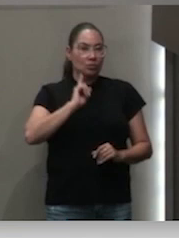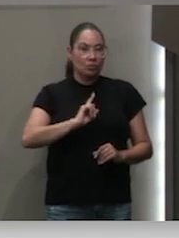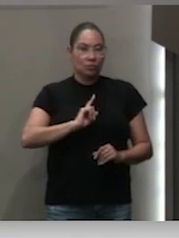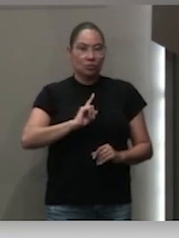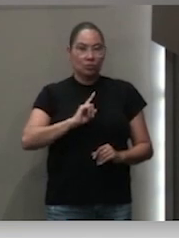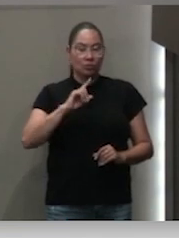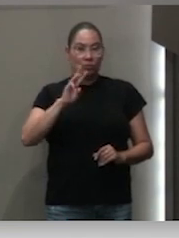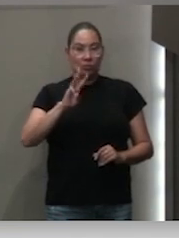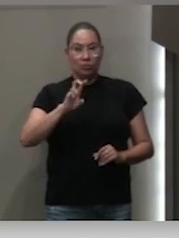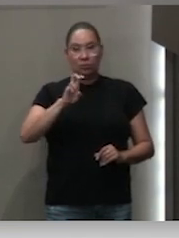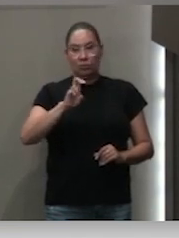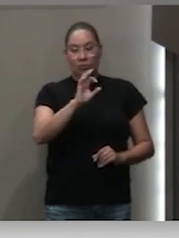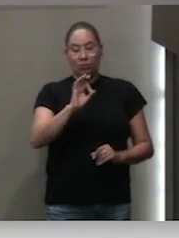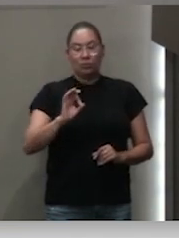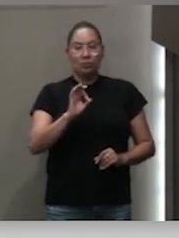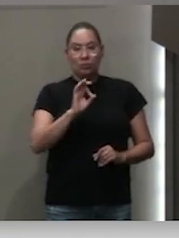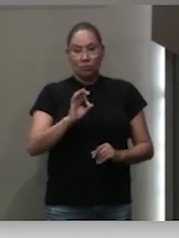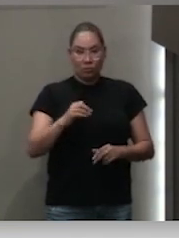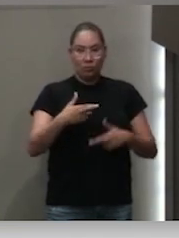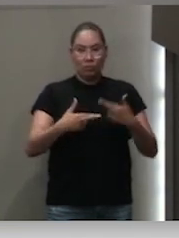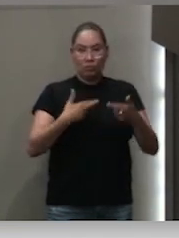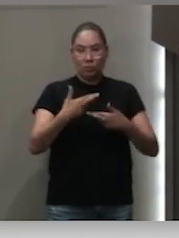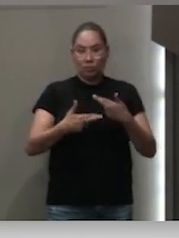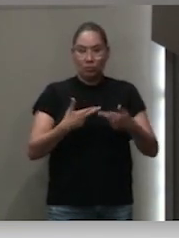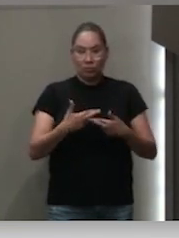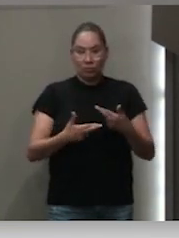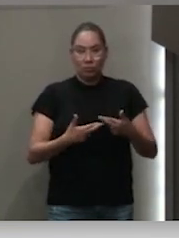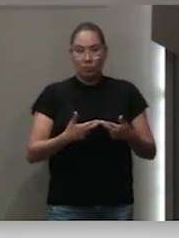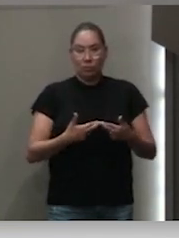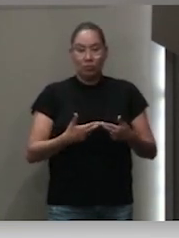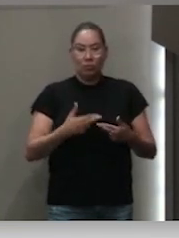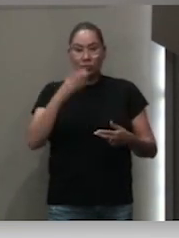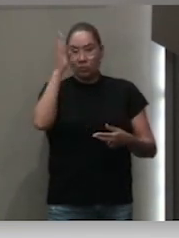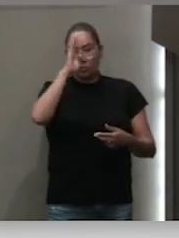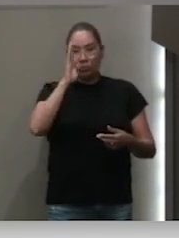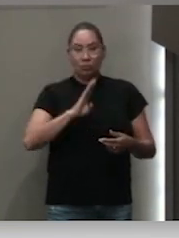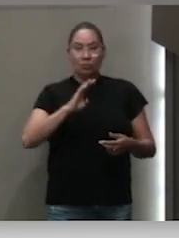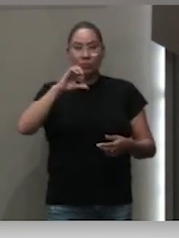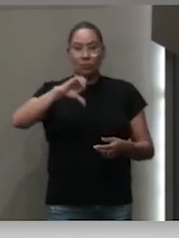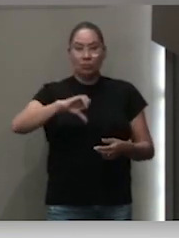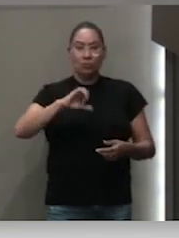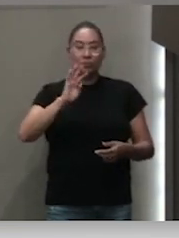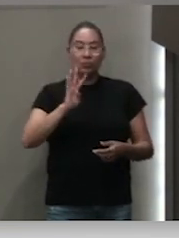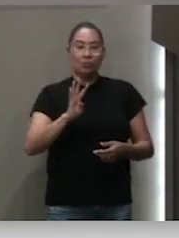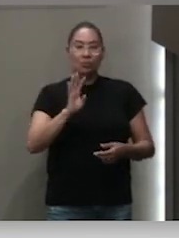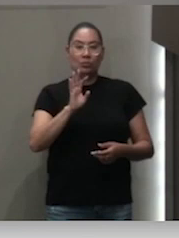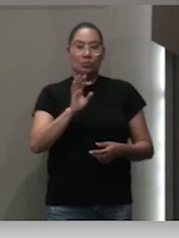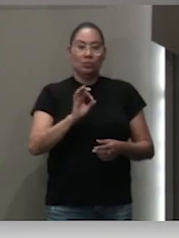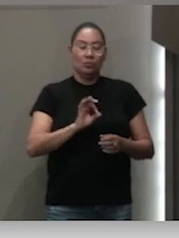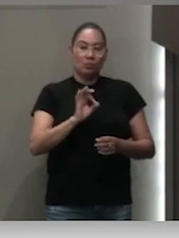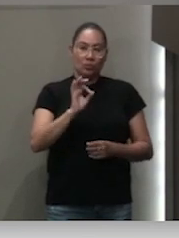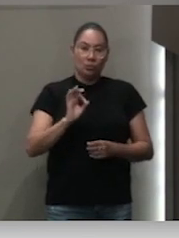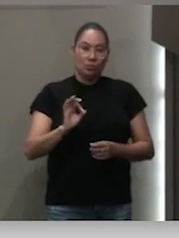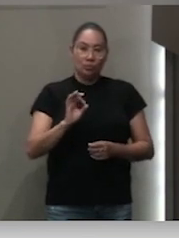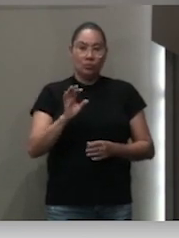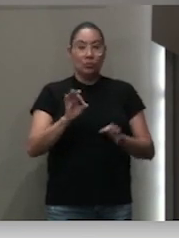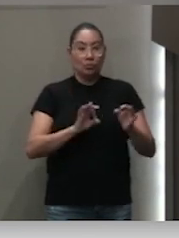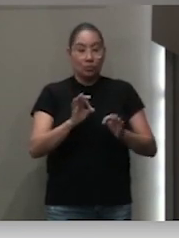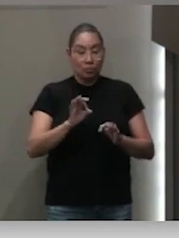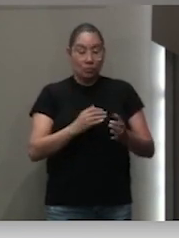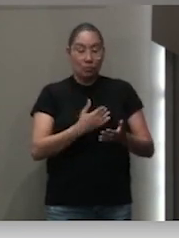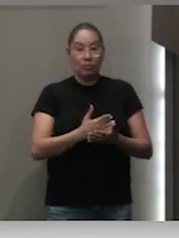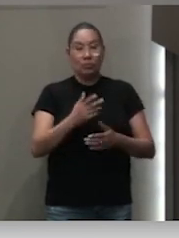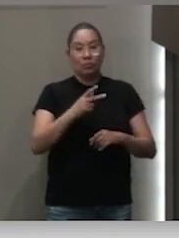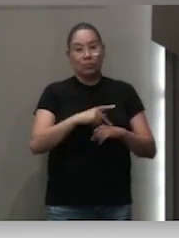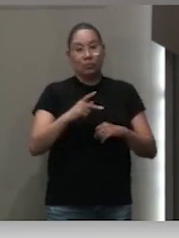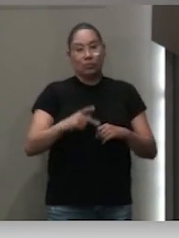35% das Embalagens no Brasil é 94% e um projeto que nasceu em passofundo isso tem que